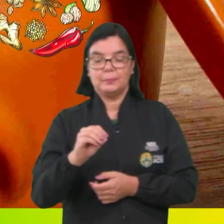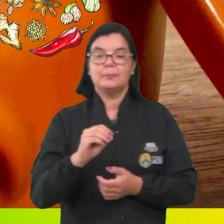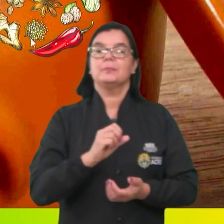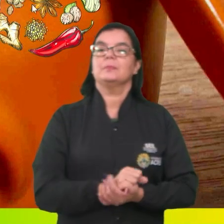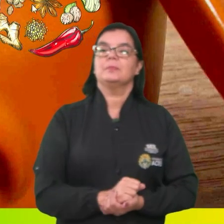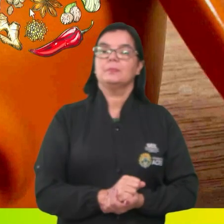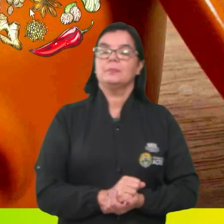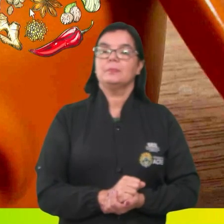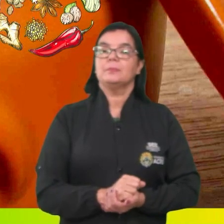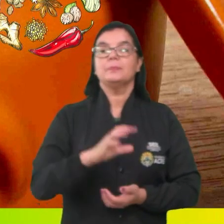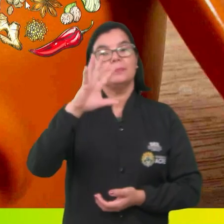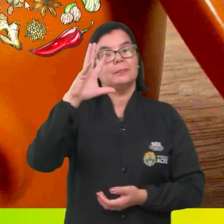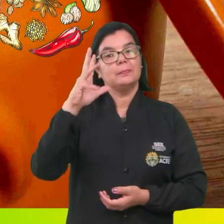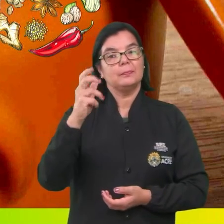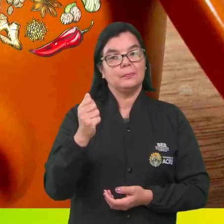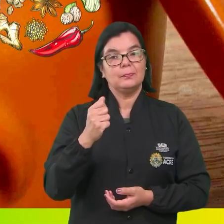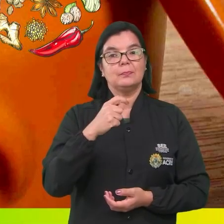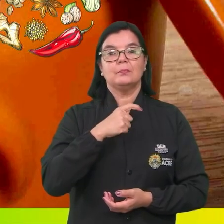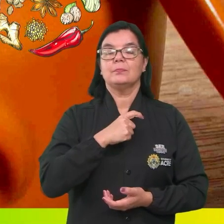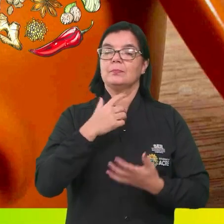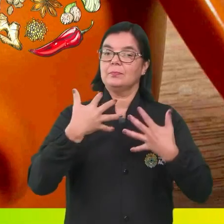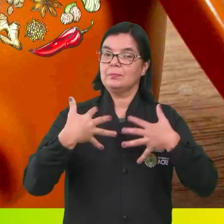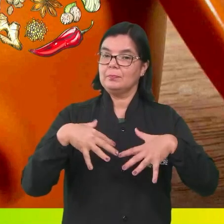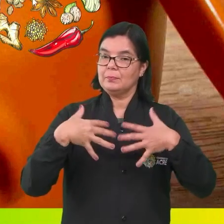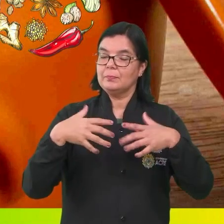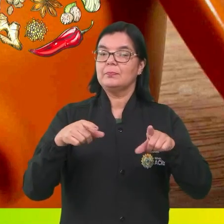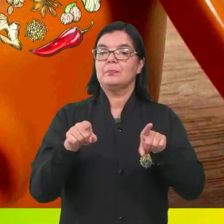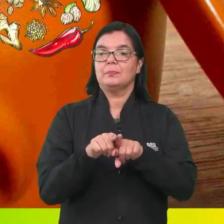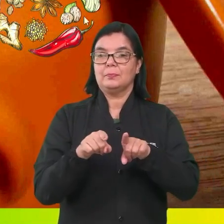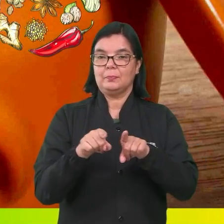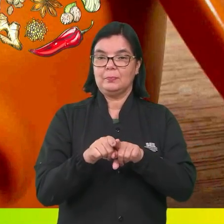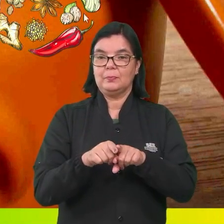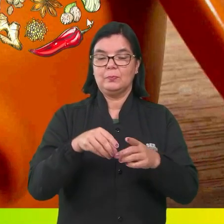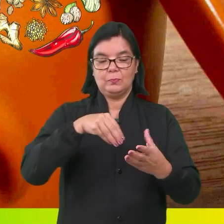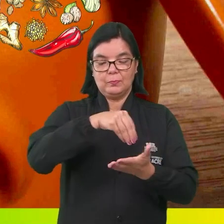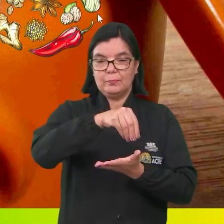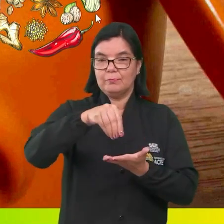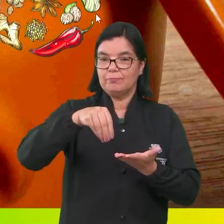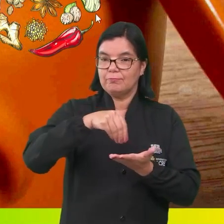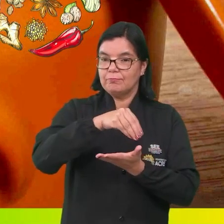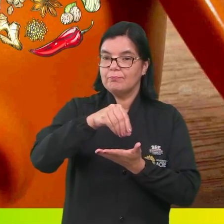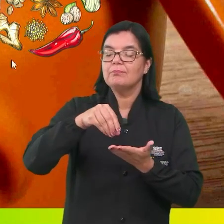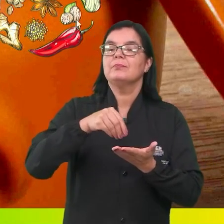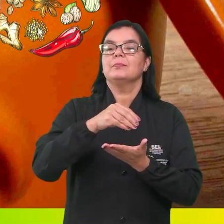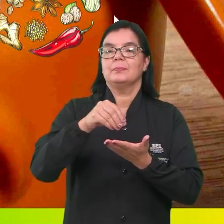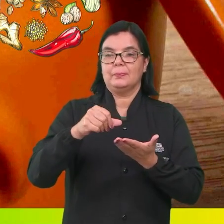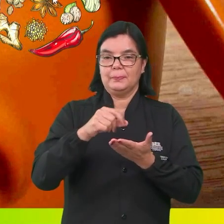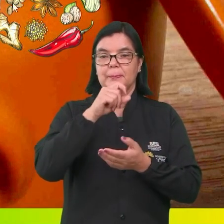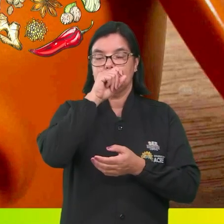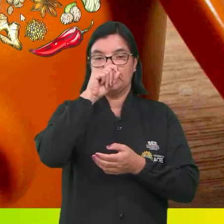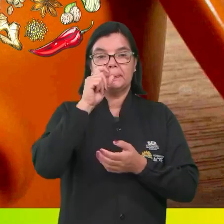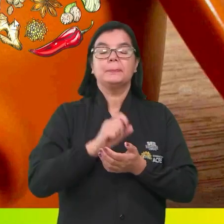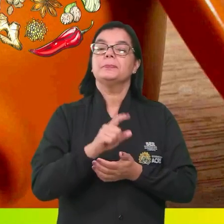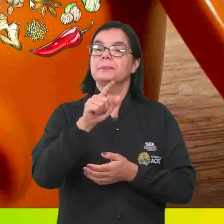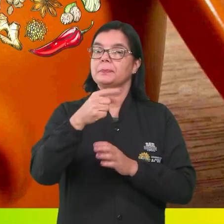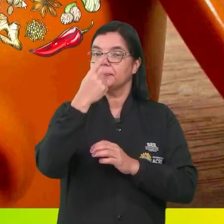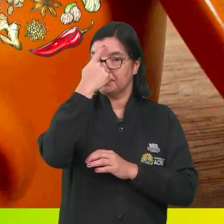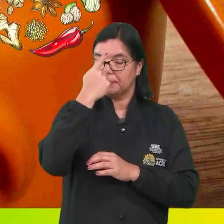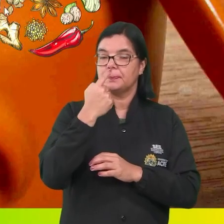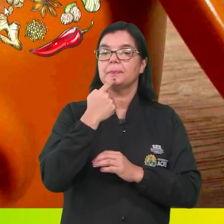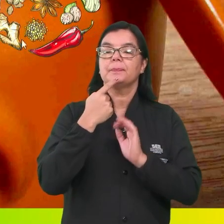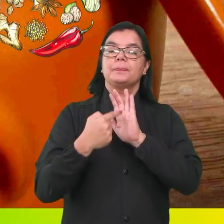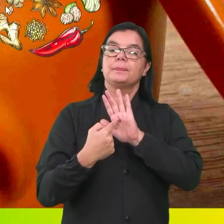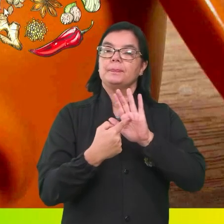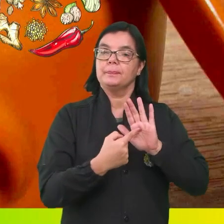na culinária africana, ela é riquíssima em temperos, grãos e raízes. Então essa imagem aqui, ela